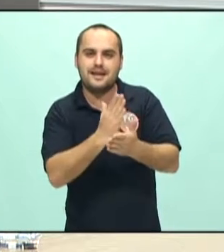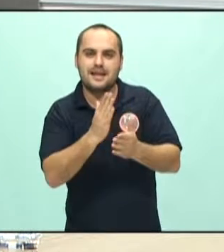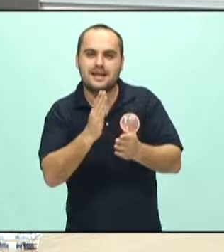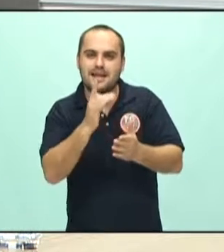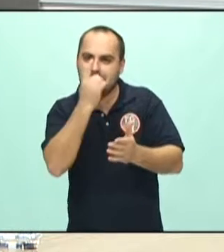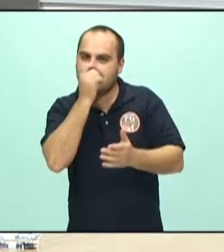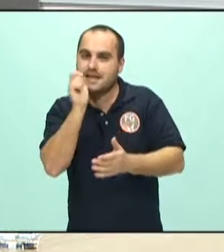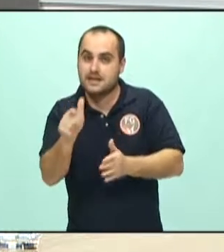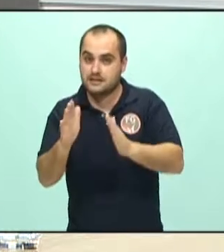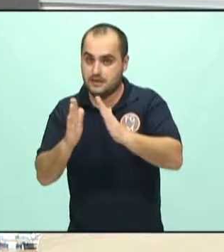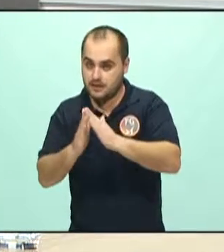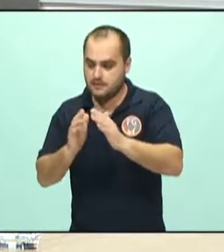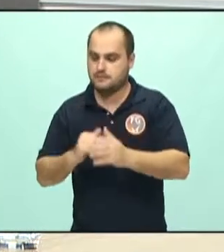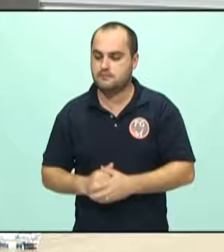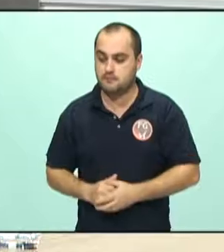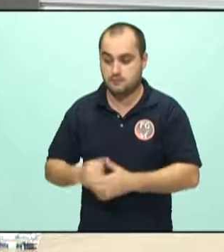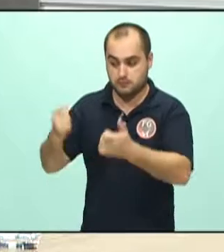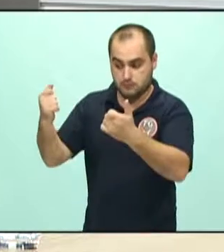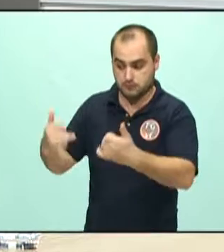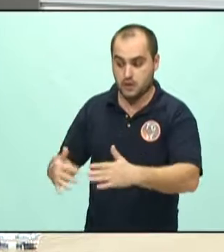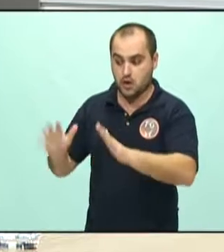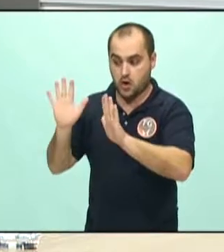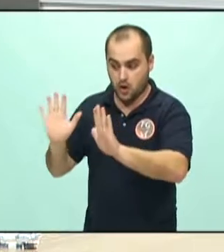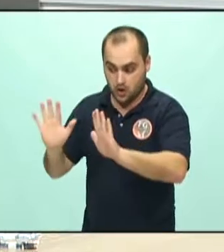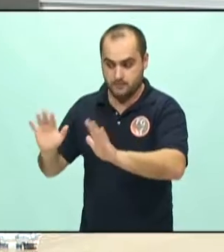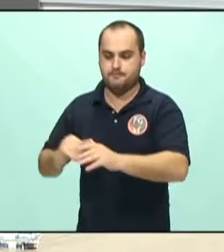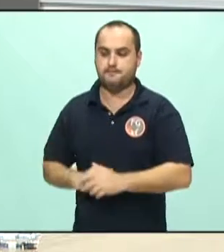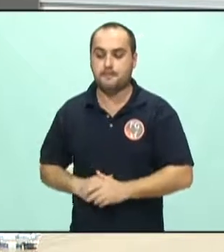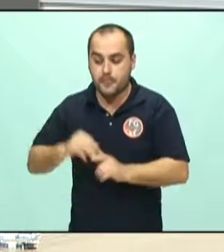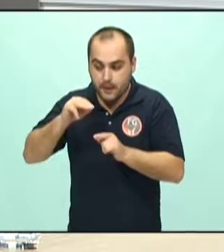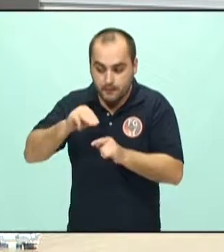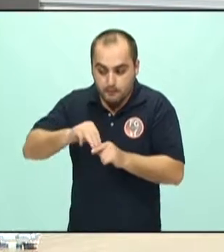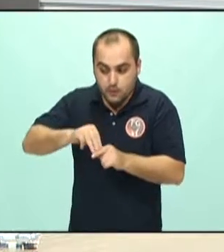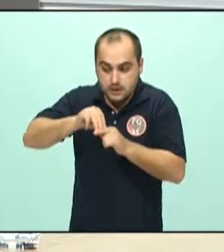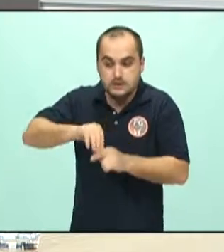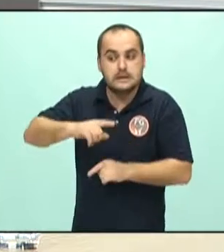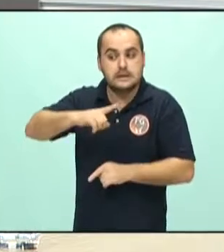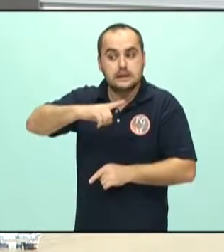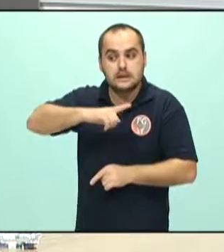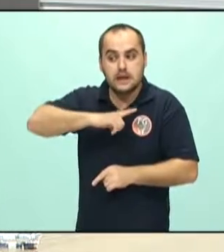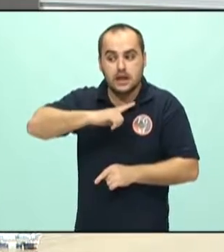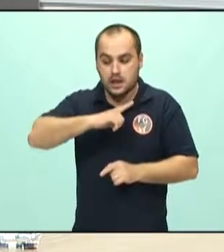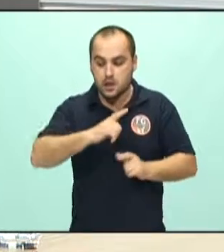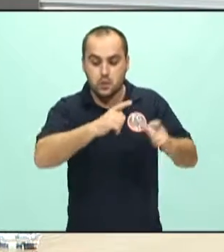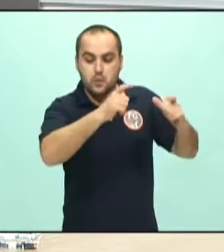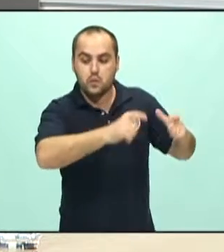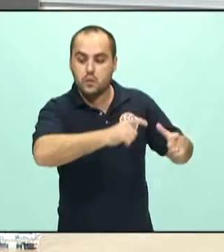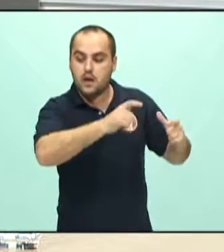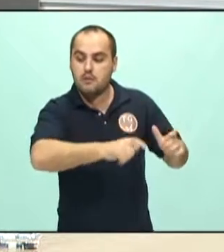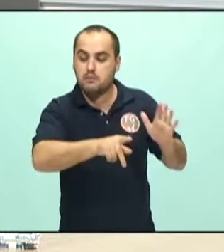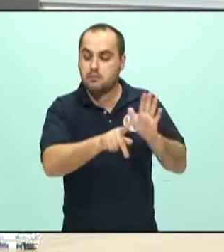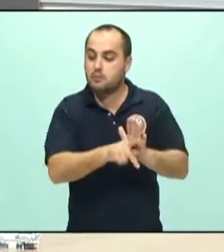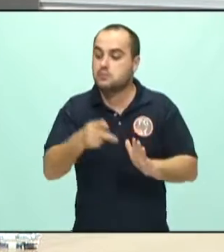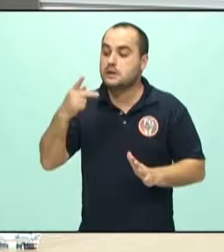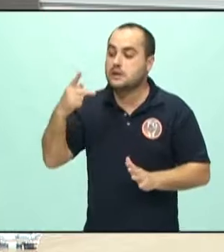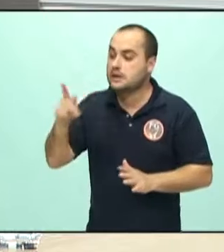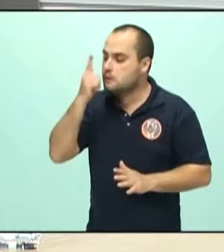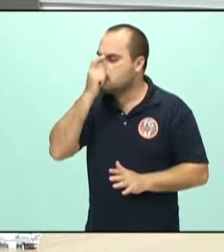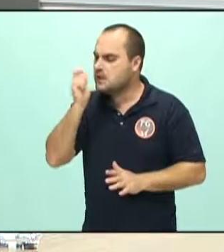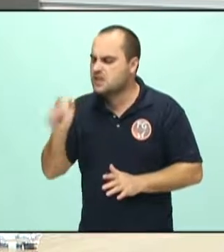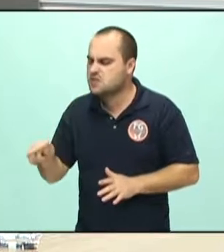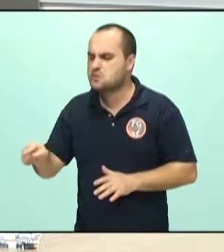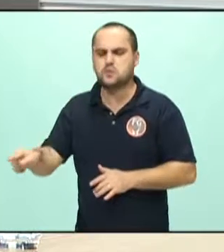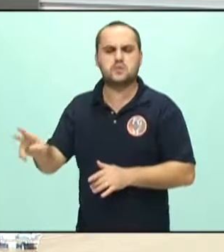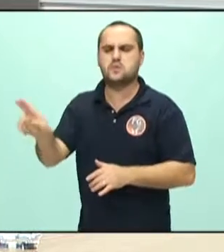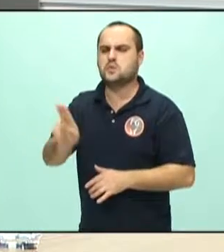dizer para eles olha o nosso município ele tem uma cooperativa que né recicla esse lixo todo o lixo que não serve mais para nada